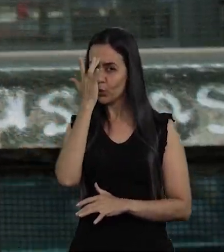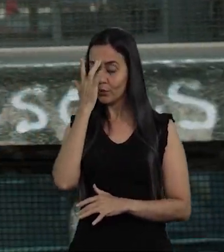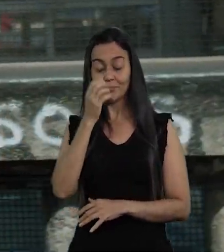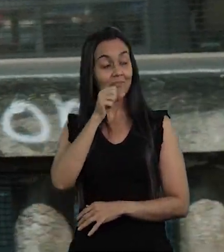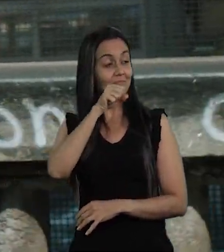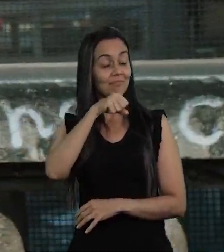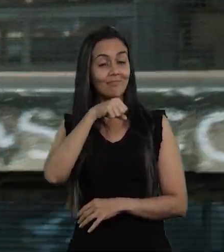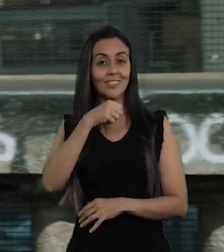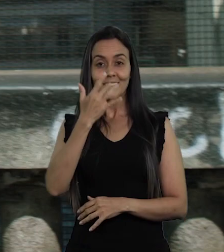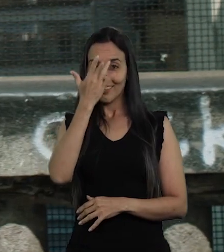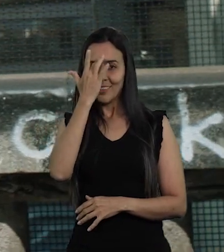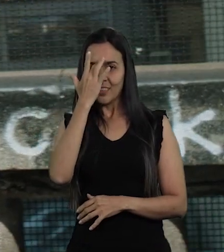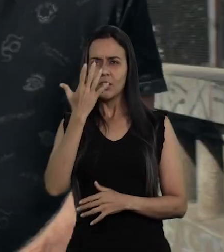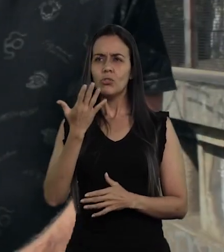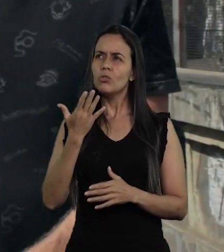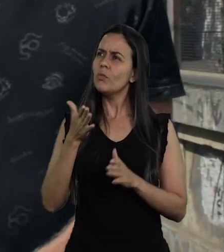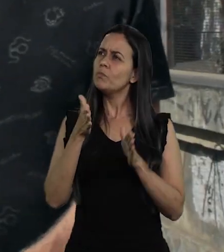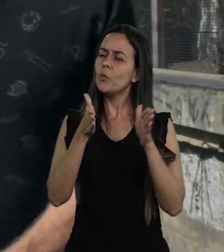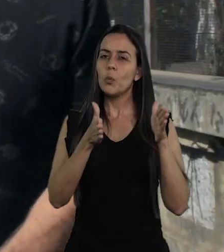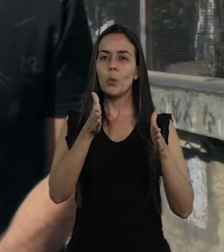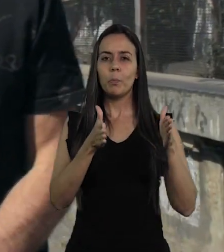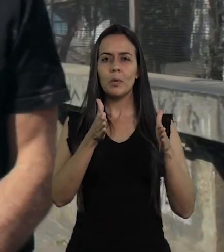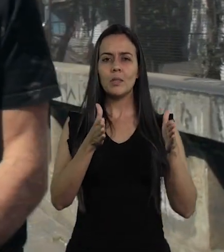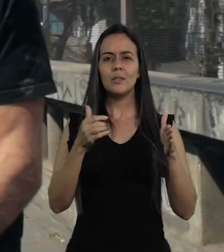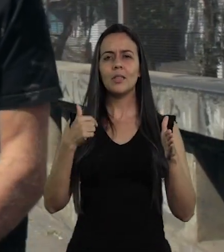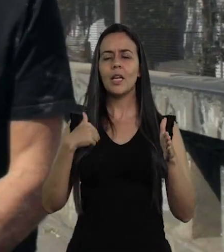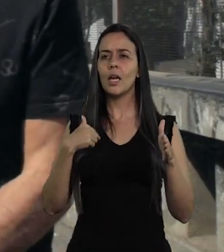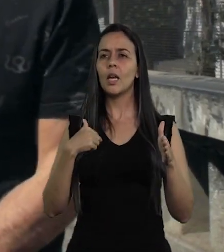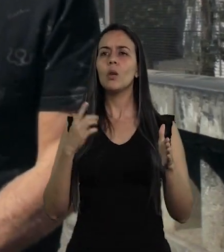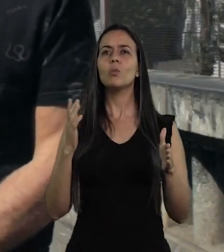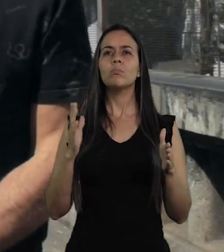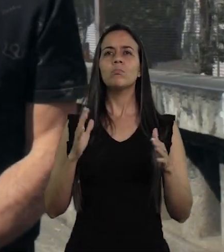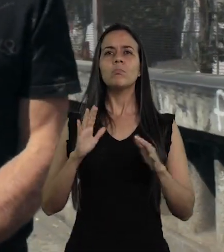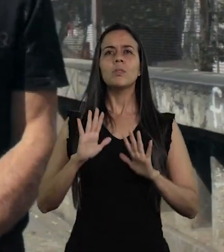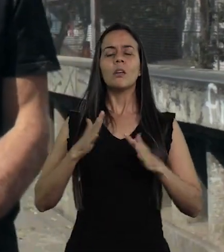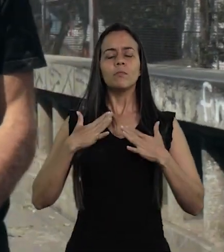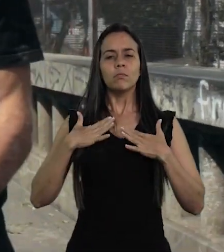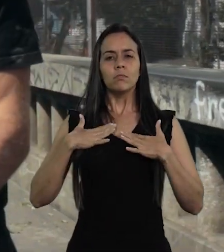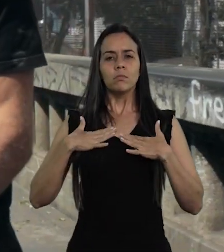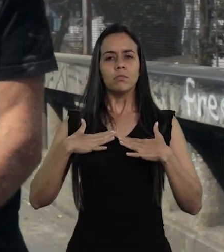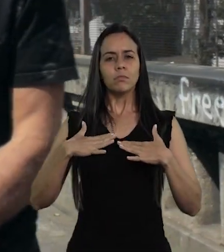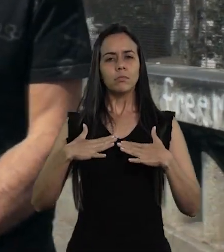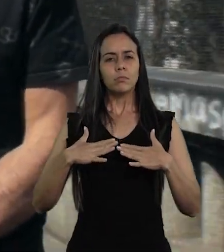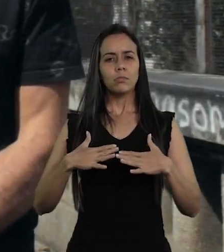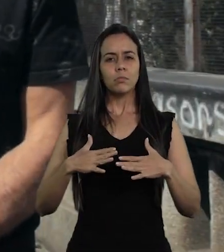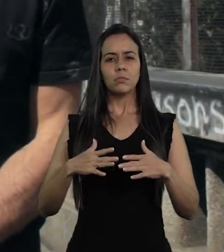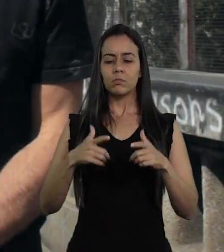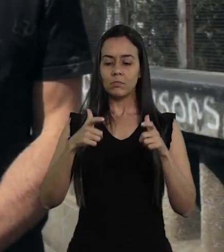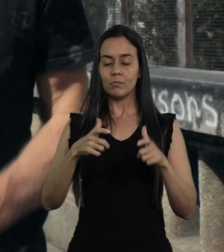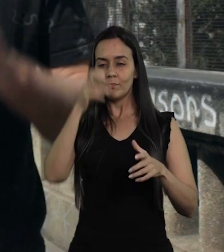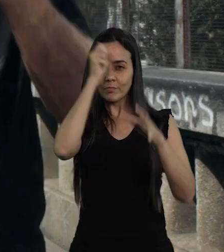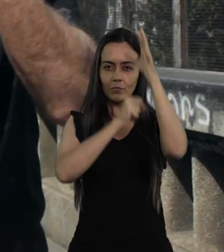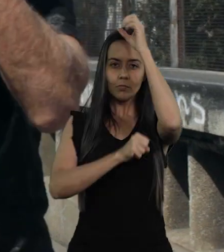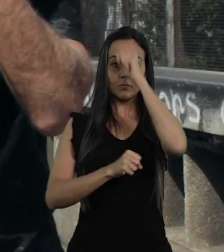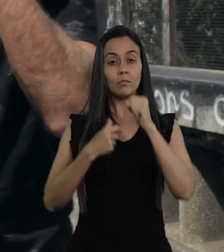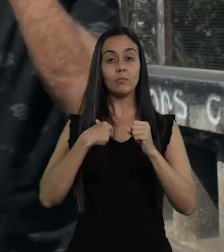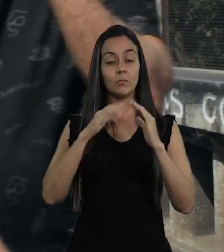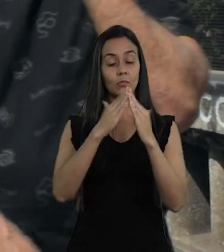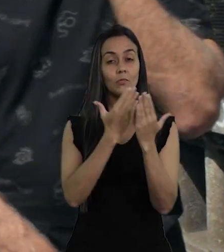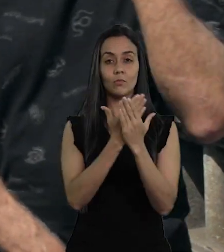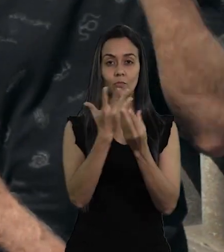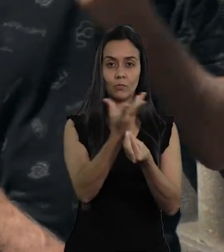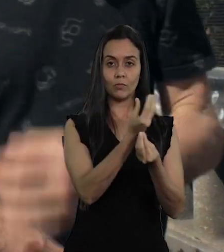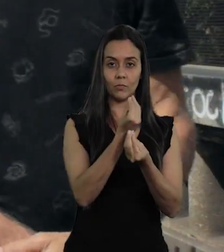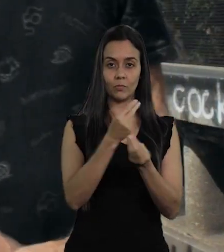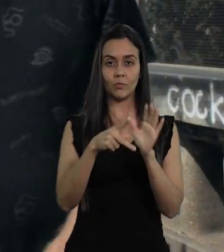Foi um período que eu estava num sabático intenso, assim. Eu tinha uma escola de arte, né? Fechei a